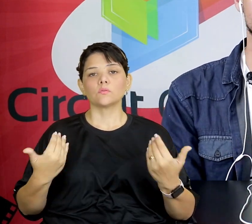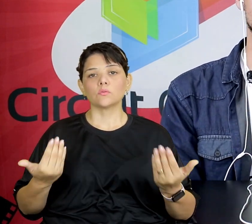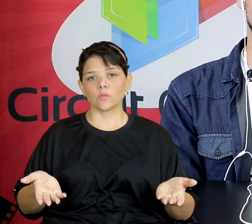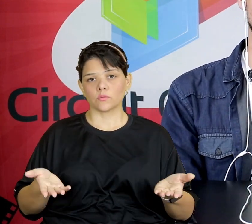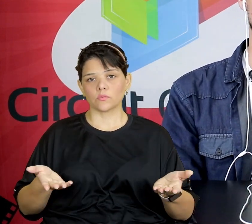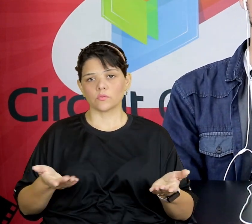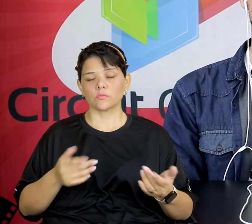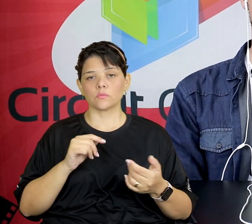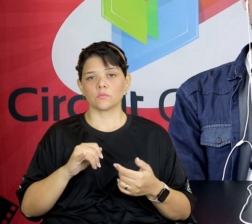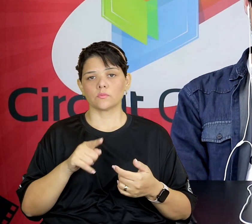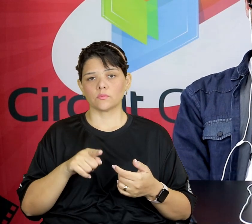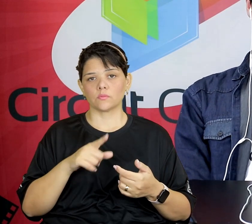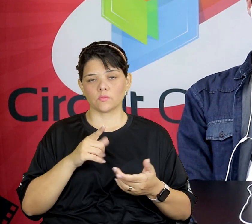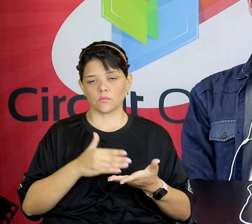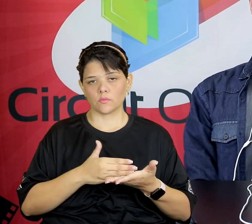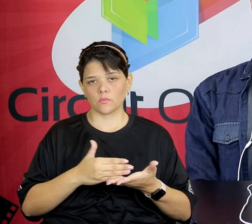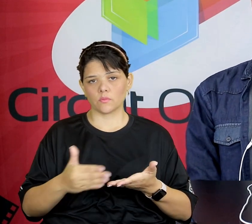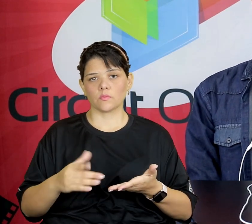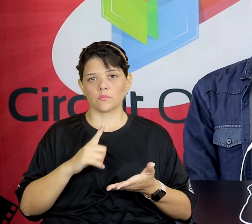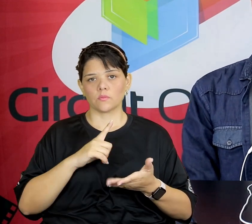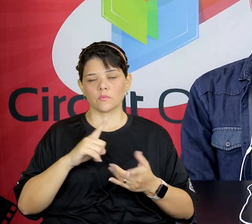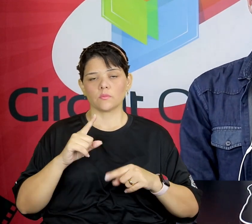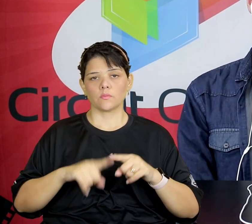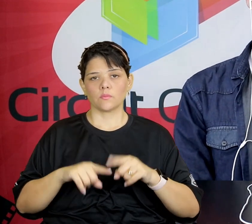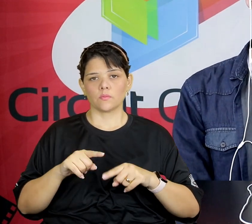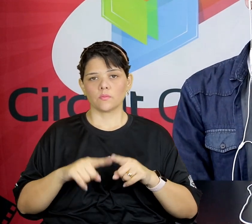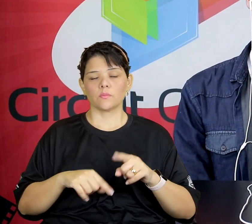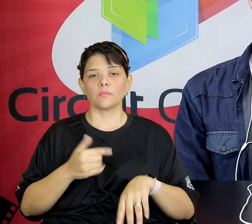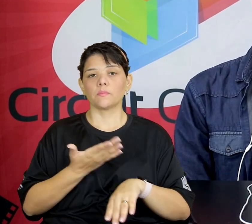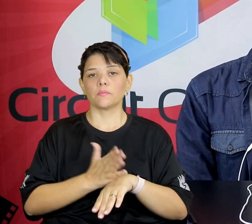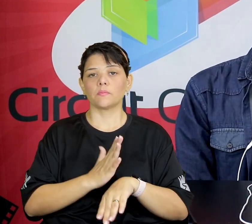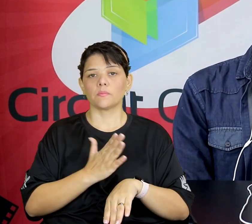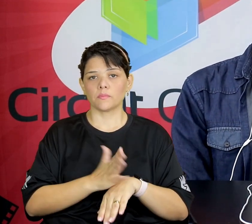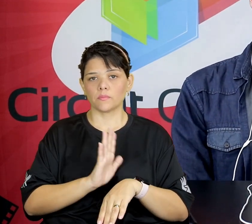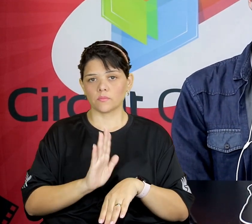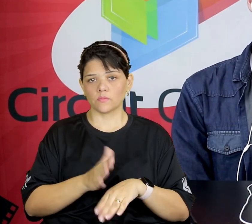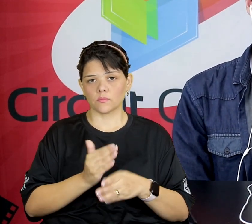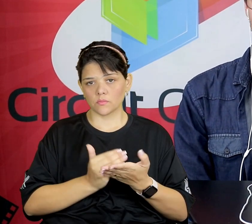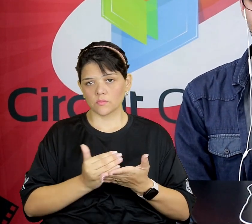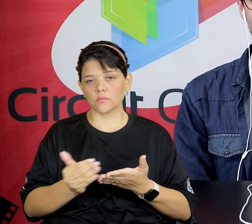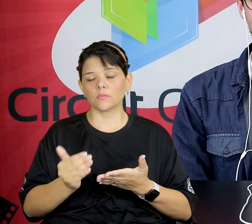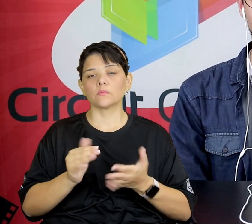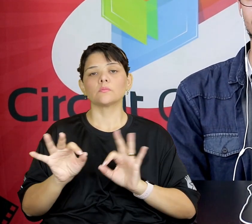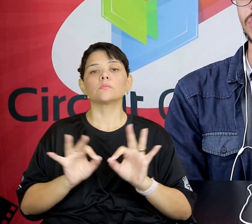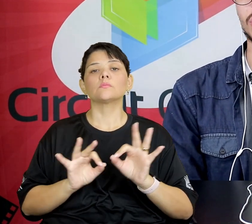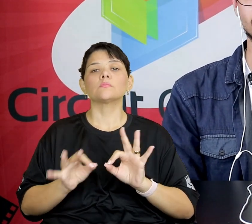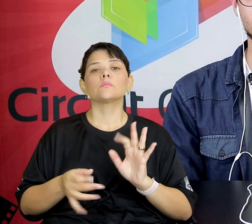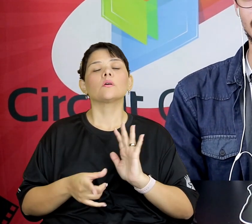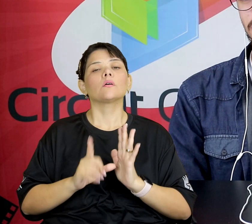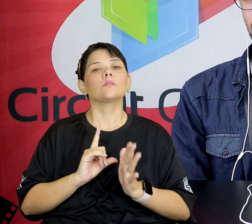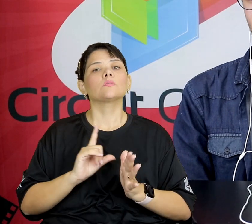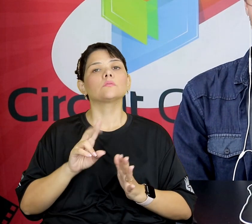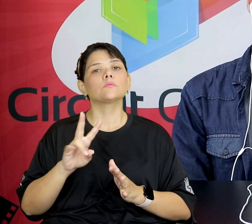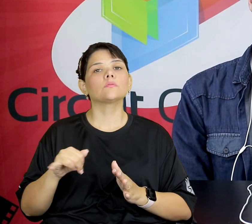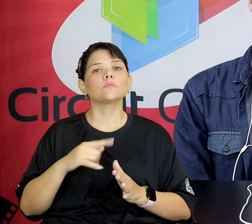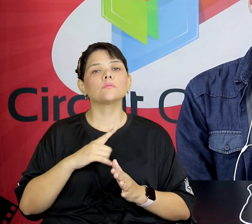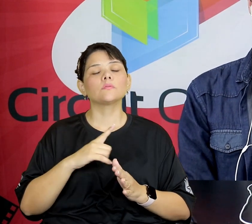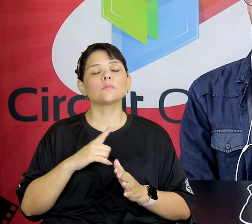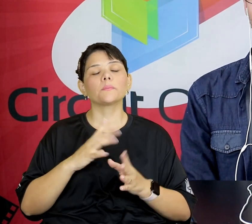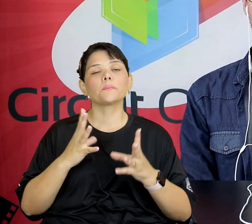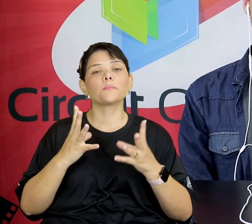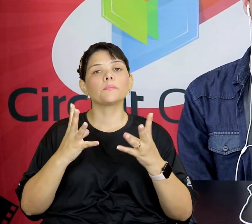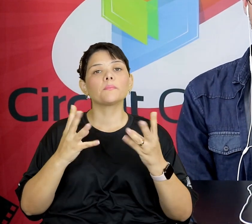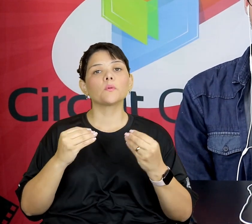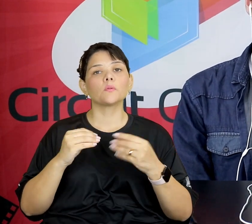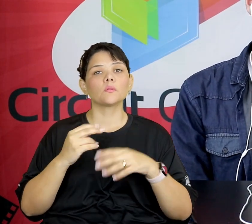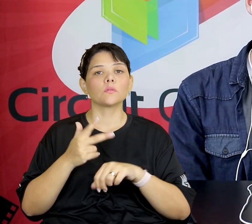prático, ela começa desse momento de organizar esse material. Então você vai receber muita gravação de todos os lados possíveis, dependendo,